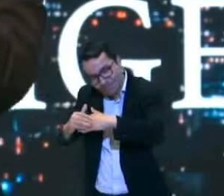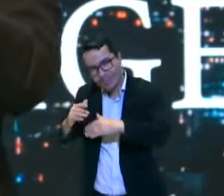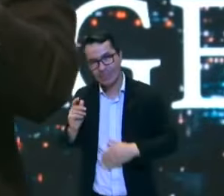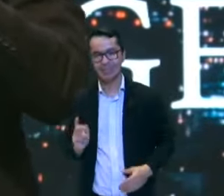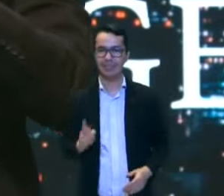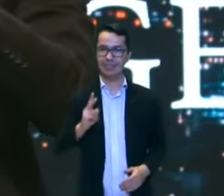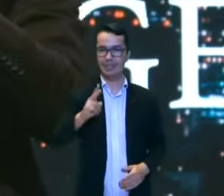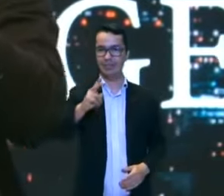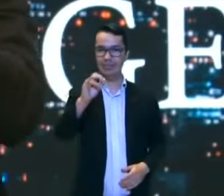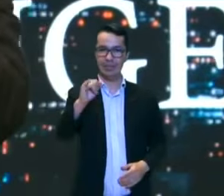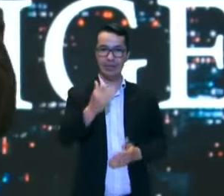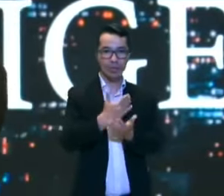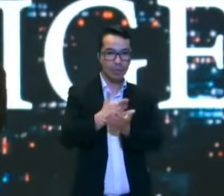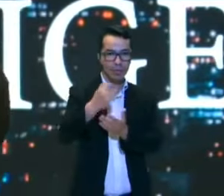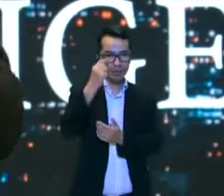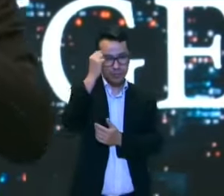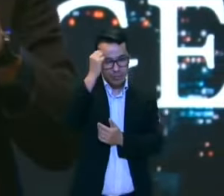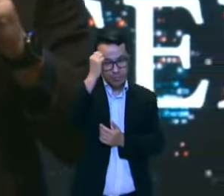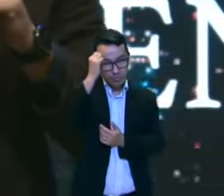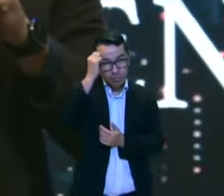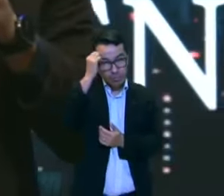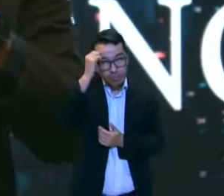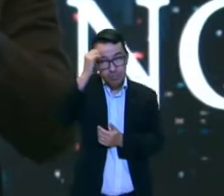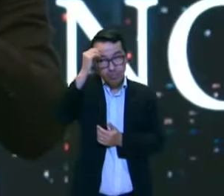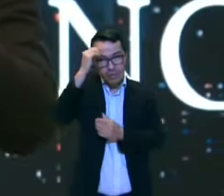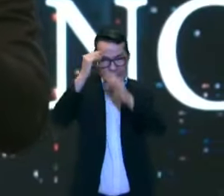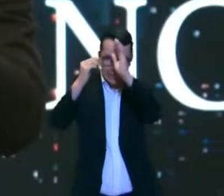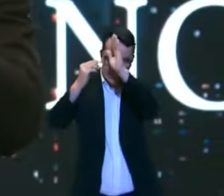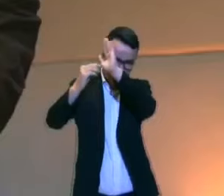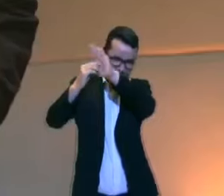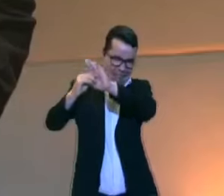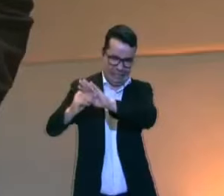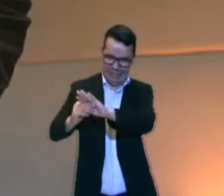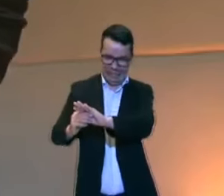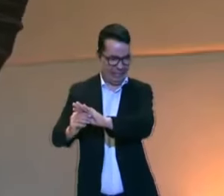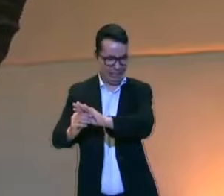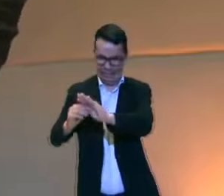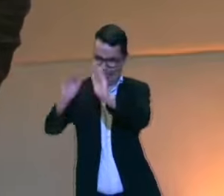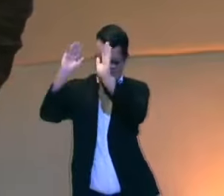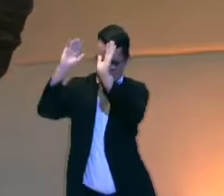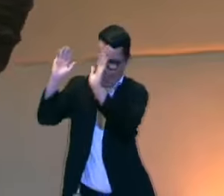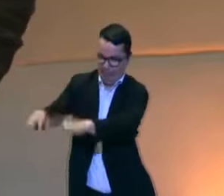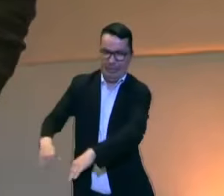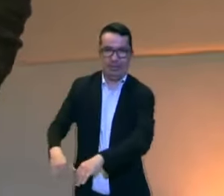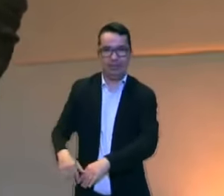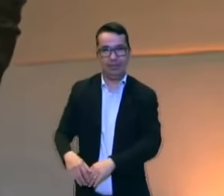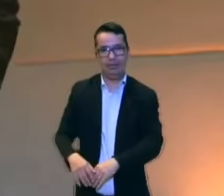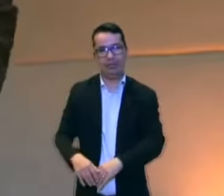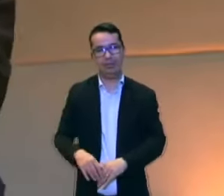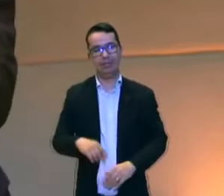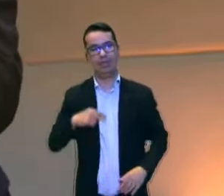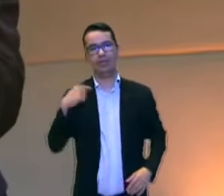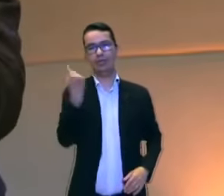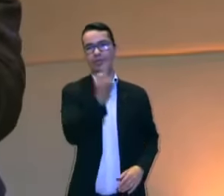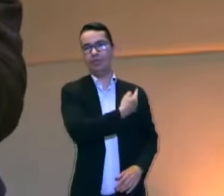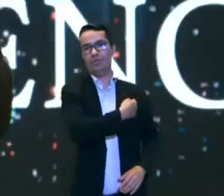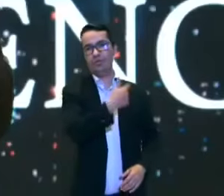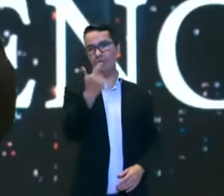Pega a ideia e o desejo. E deixa eu dizer, não tem nenhum sacrossanto aqui que vai ser arrebatado direto,